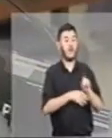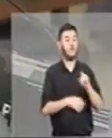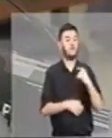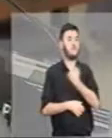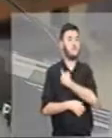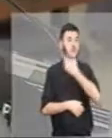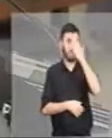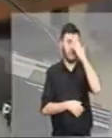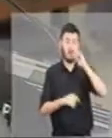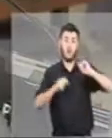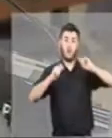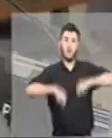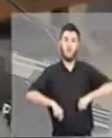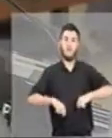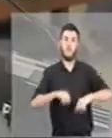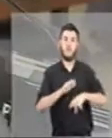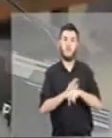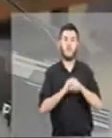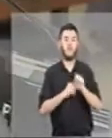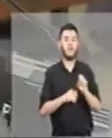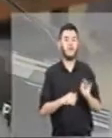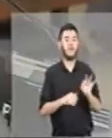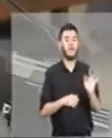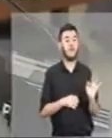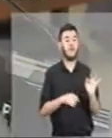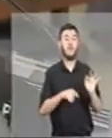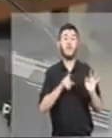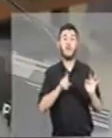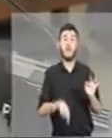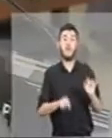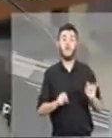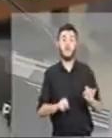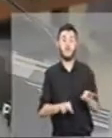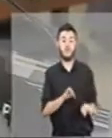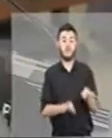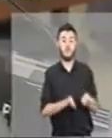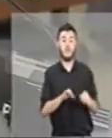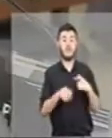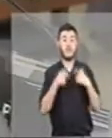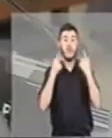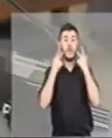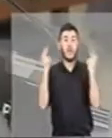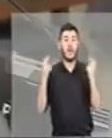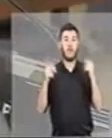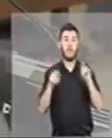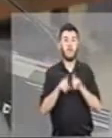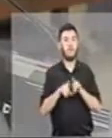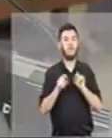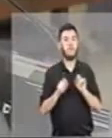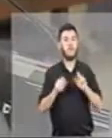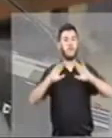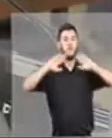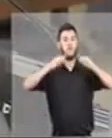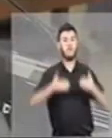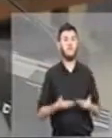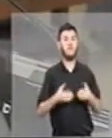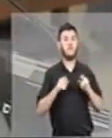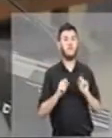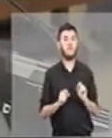Supremo... Quem vota é o ministro Luiz Roberto Barroso. ...providência constritiva em relação a